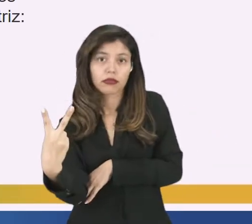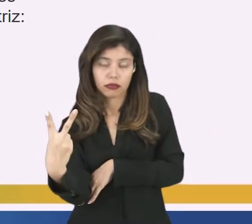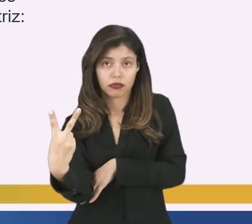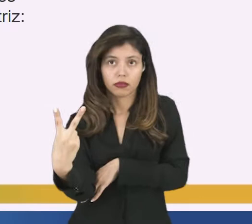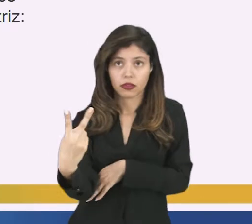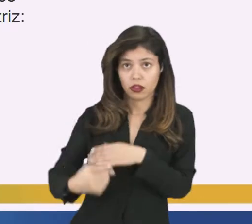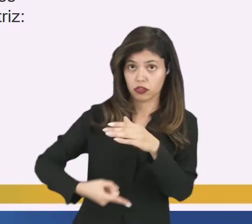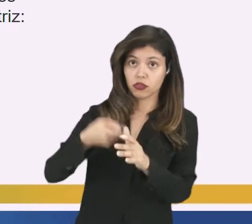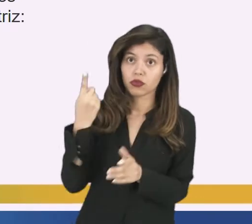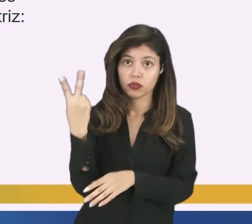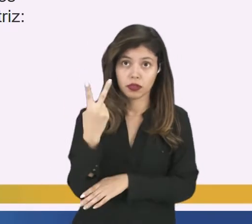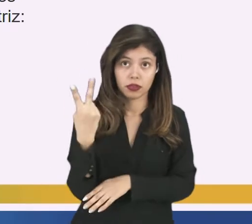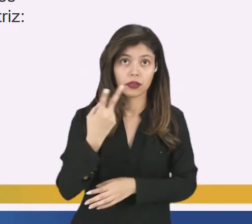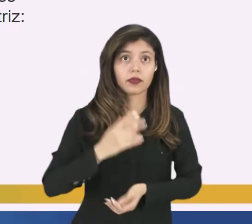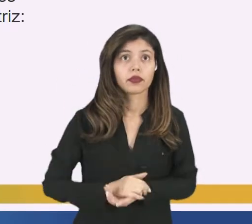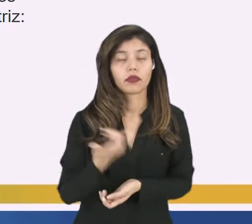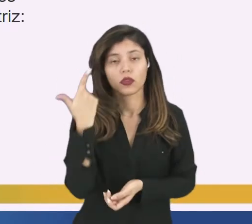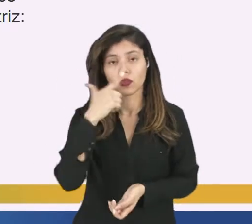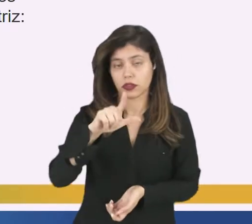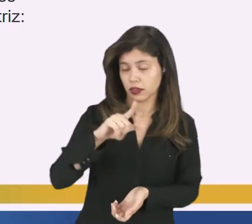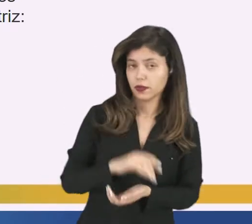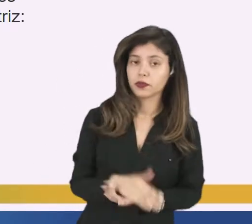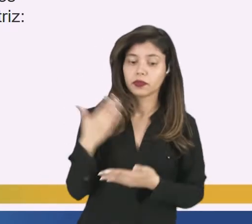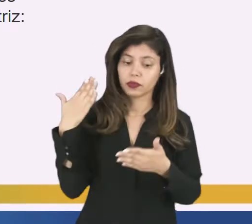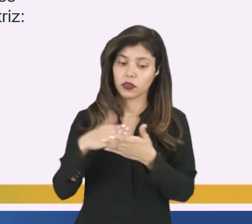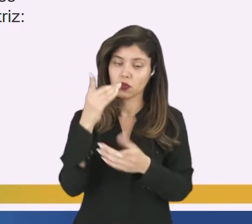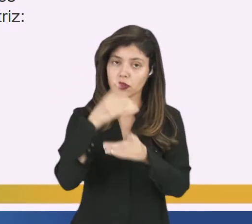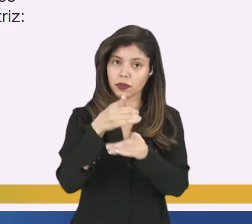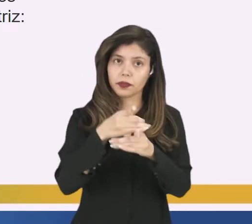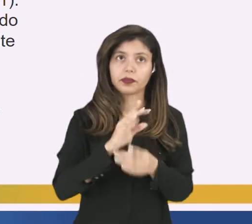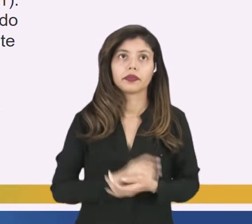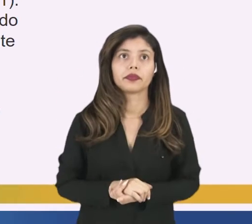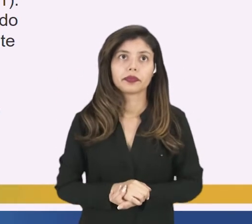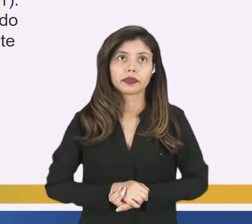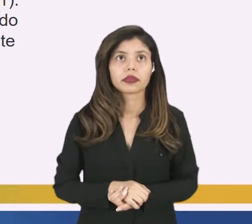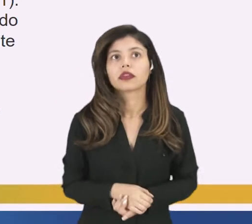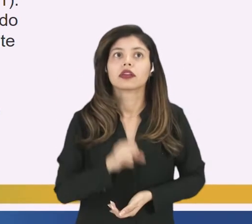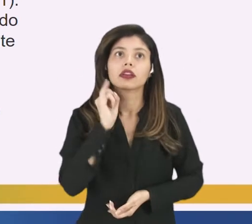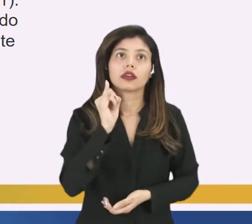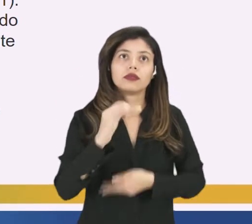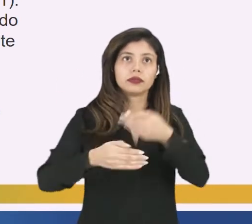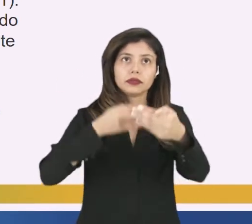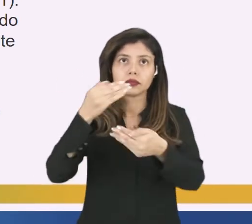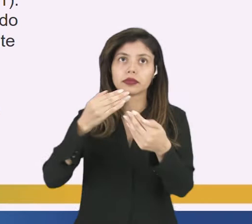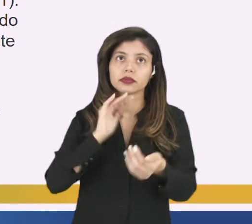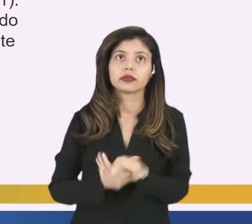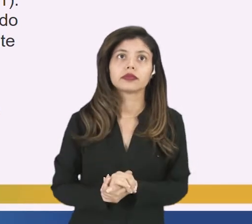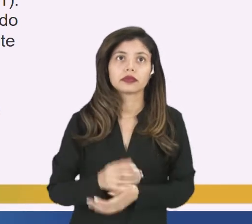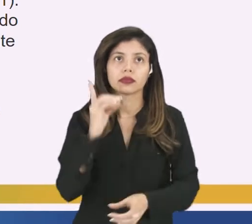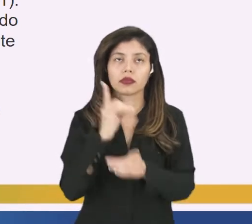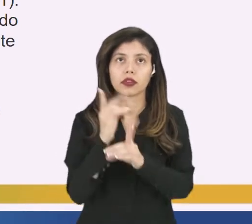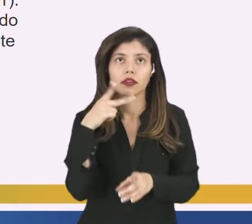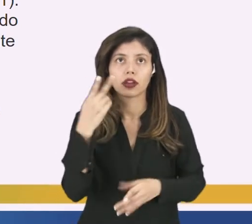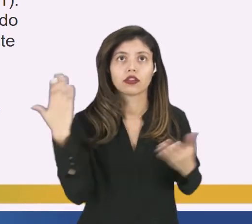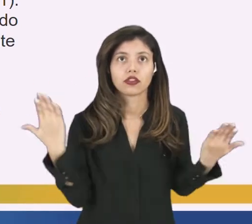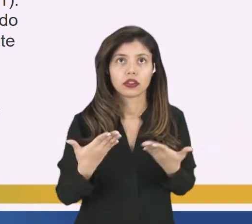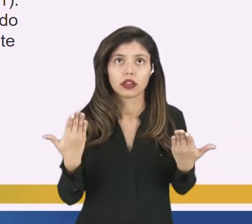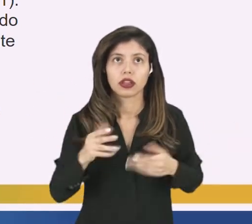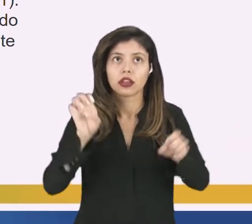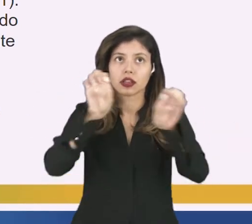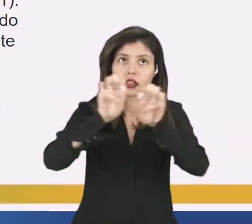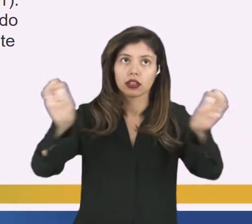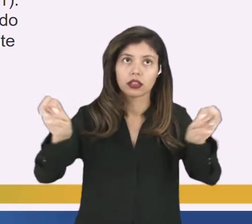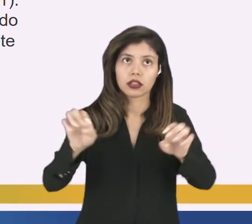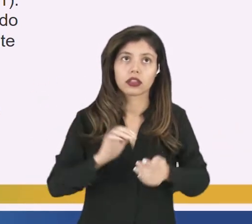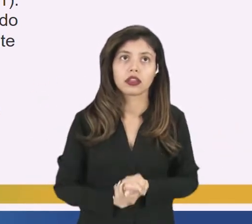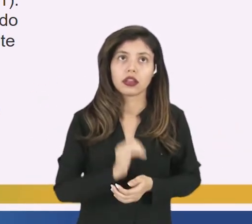primeiras colunas ou as duas primeiras linhas, tá? E você consegue determiná-la. Se você desenvolver o que a gente acabou de